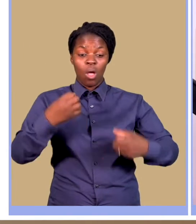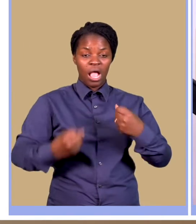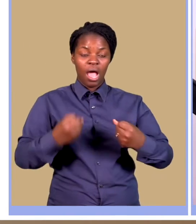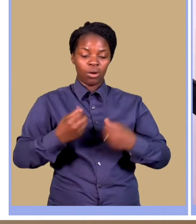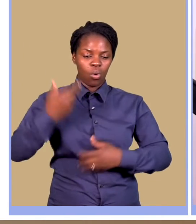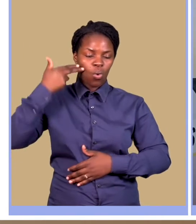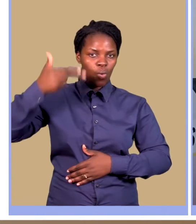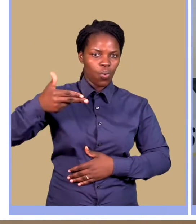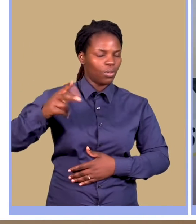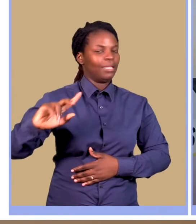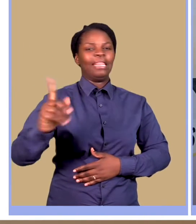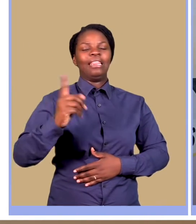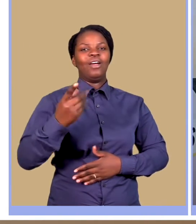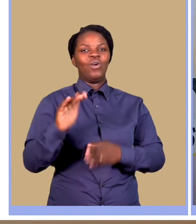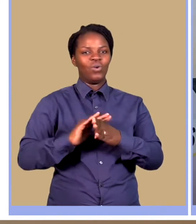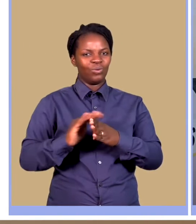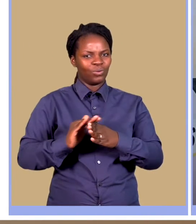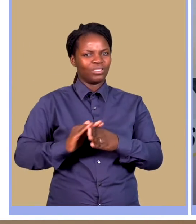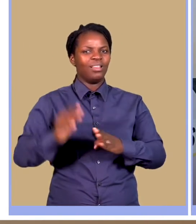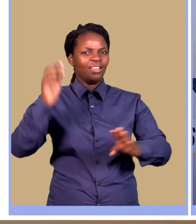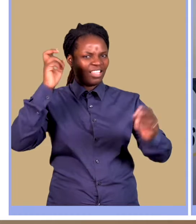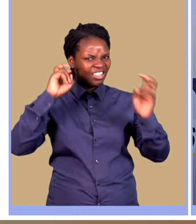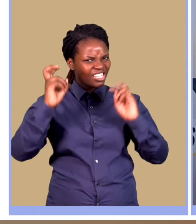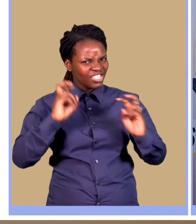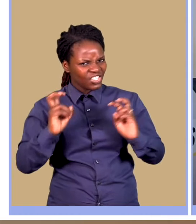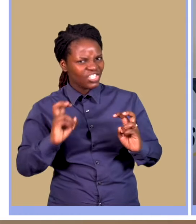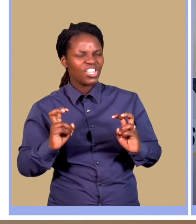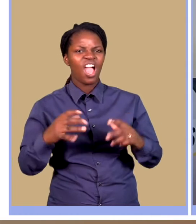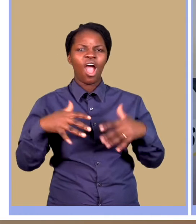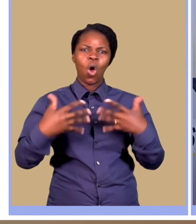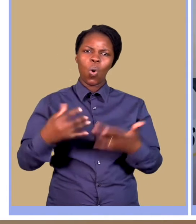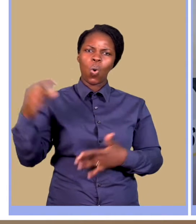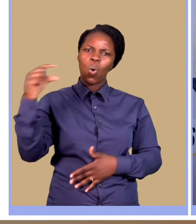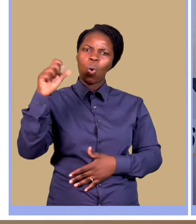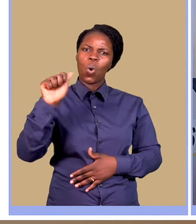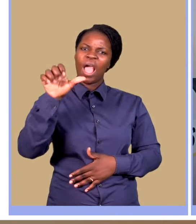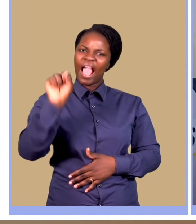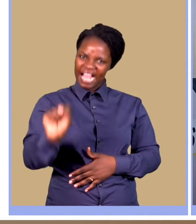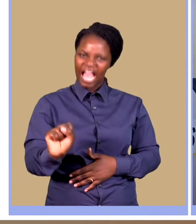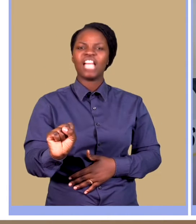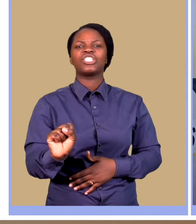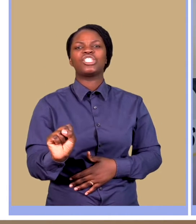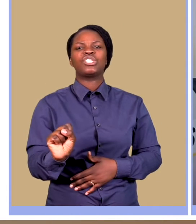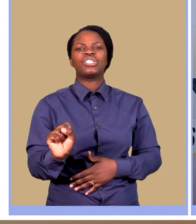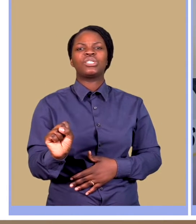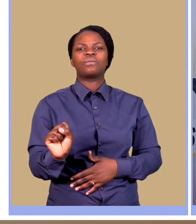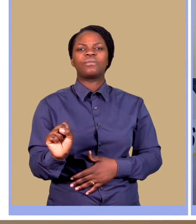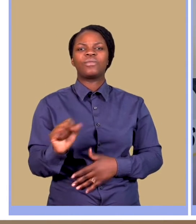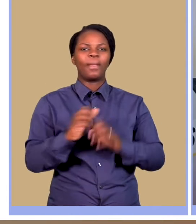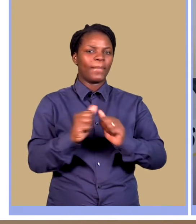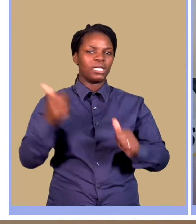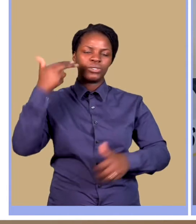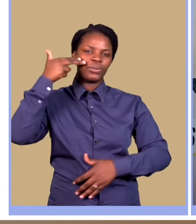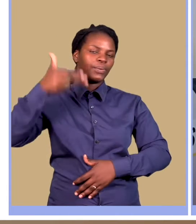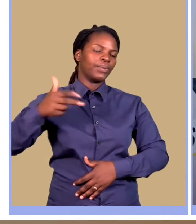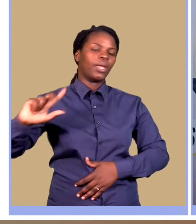de gás, ao invés do uso dos combustíveis fósseis, porque a queima desses mesmos produz aquilo